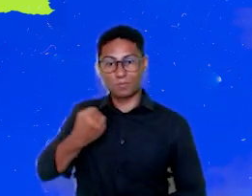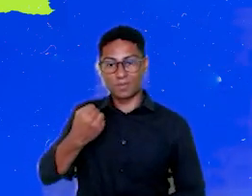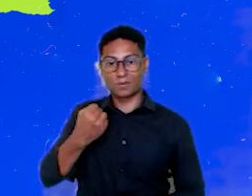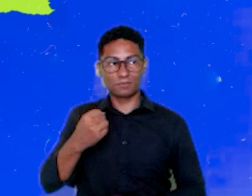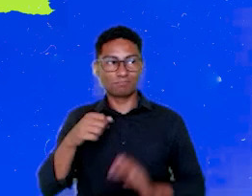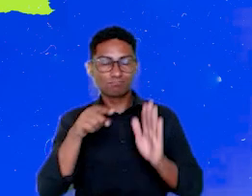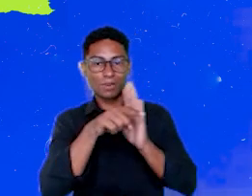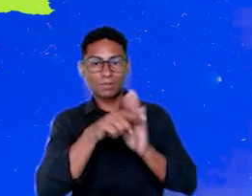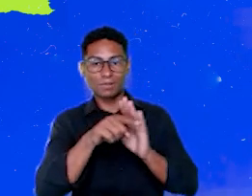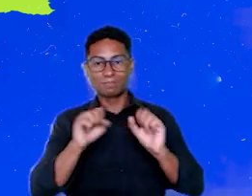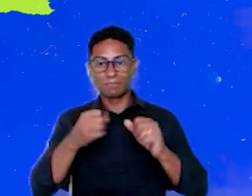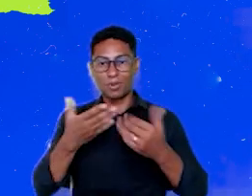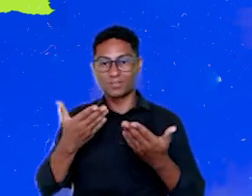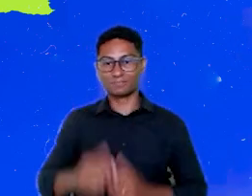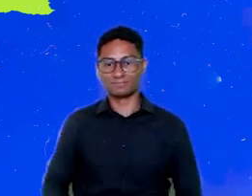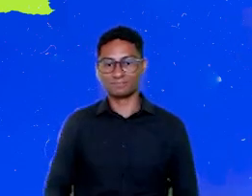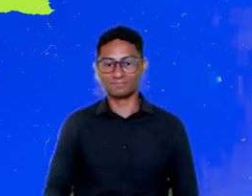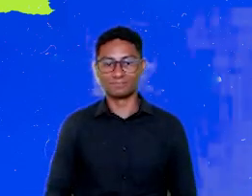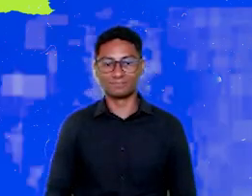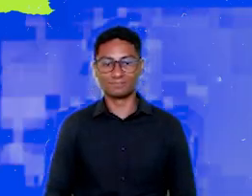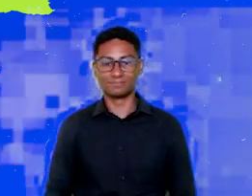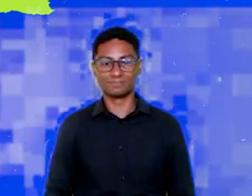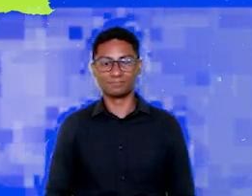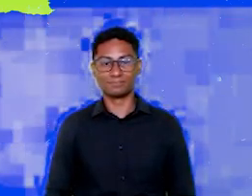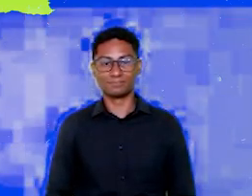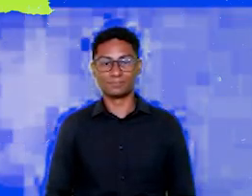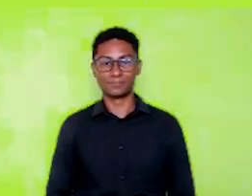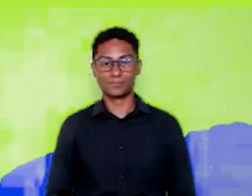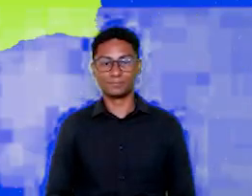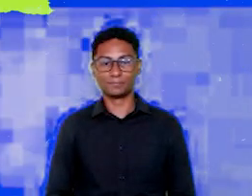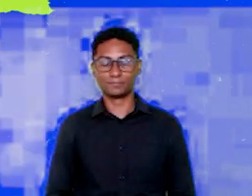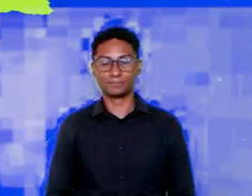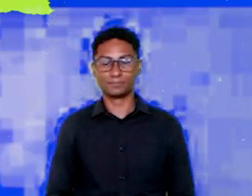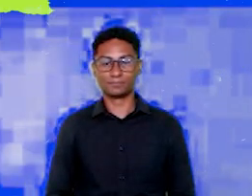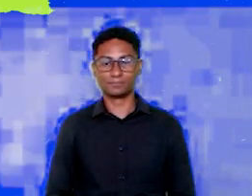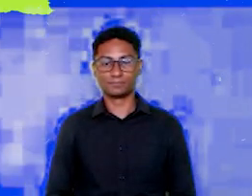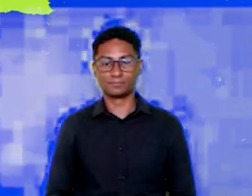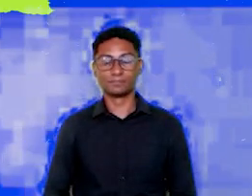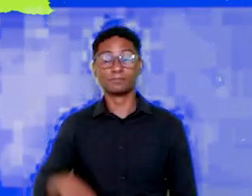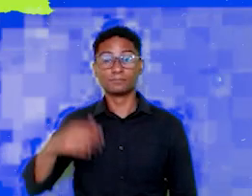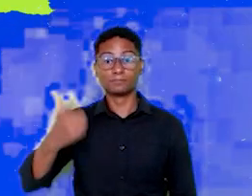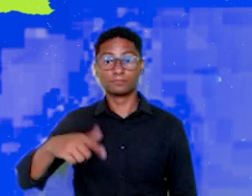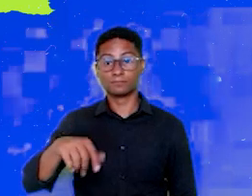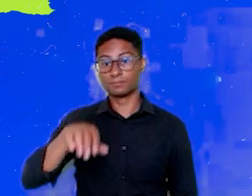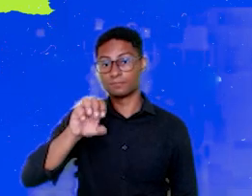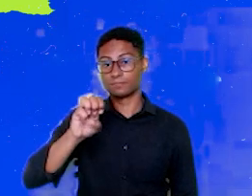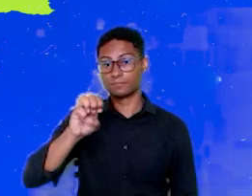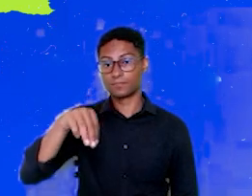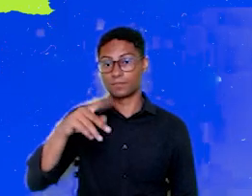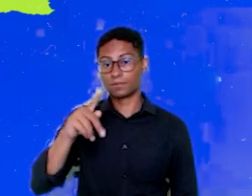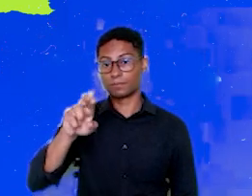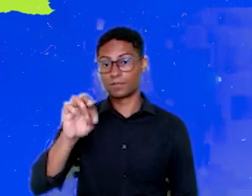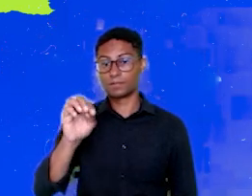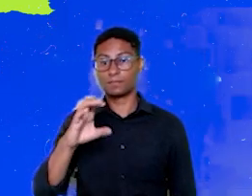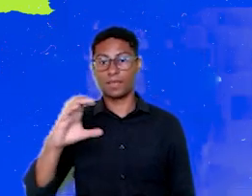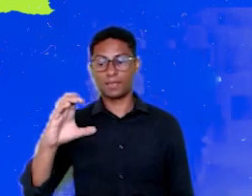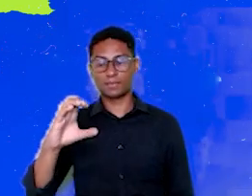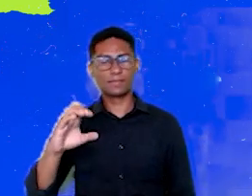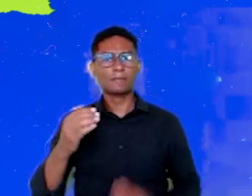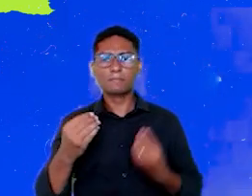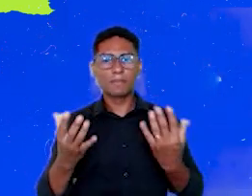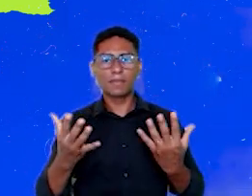17 98124 1858. O Empretec, capacitação que trabalha os